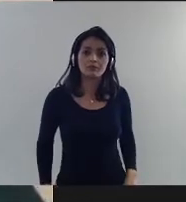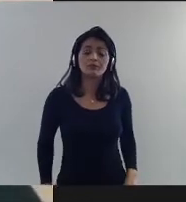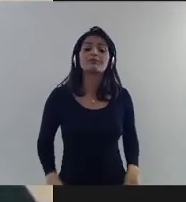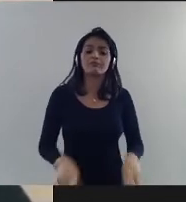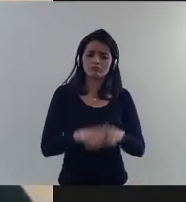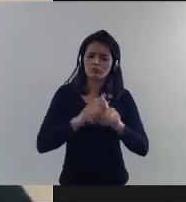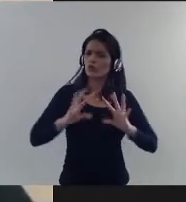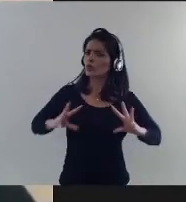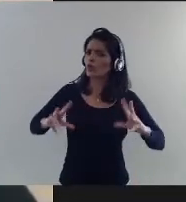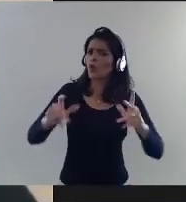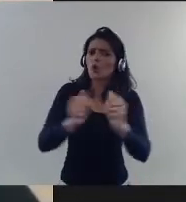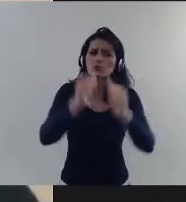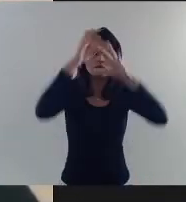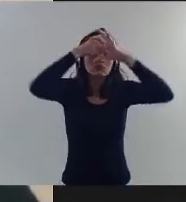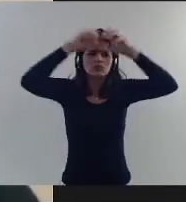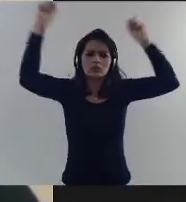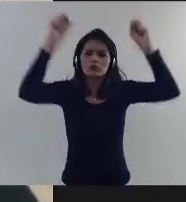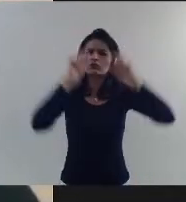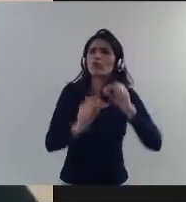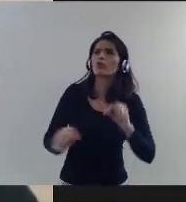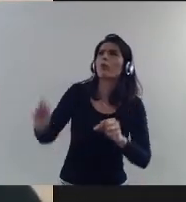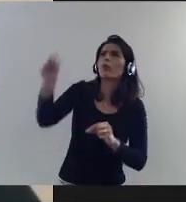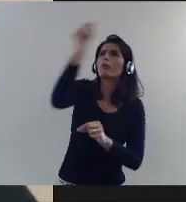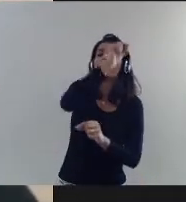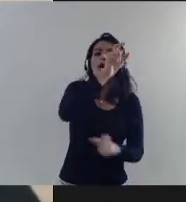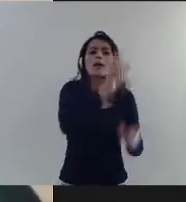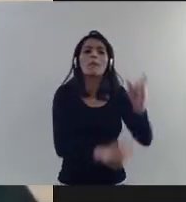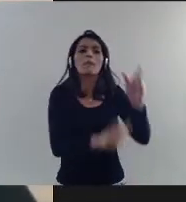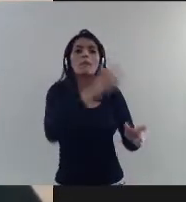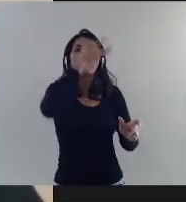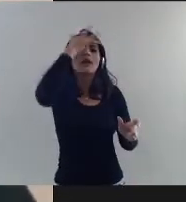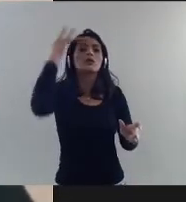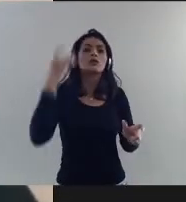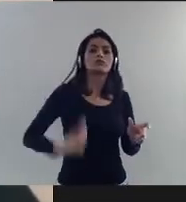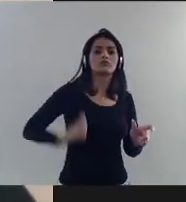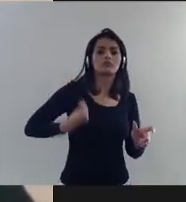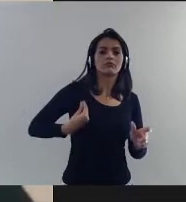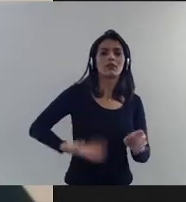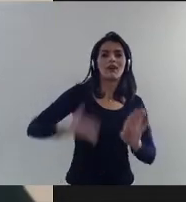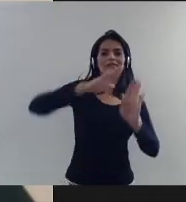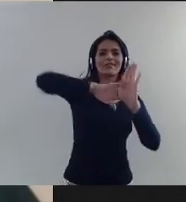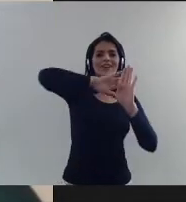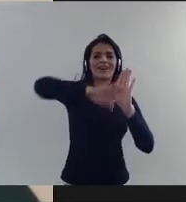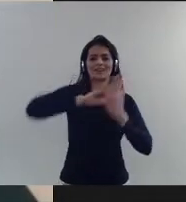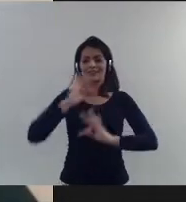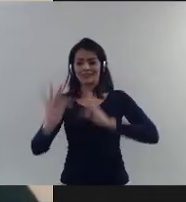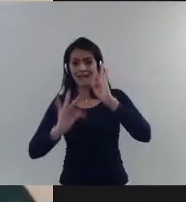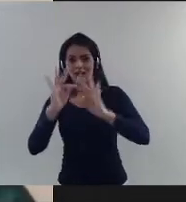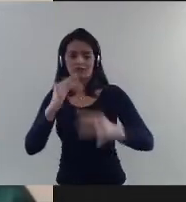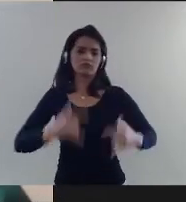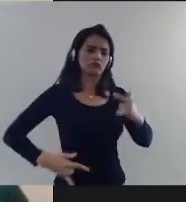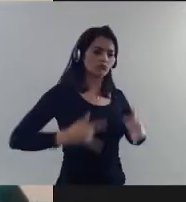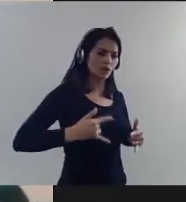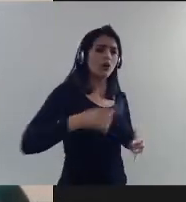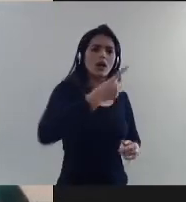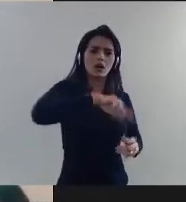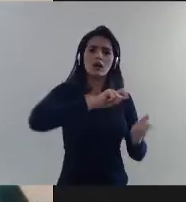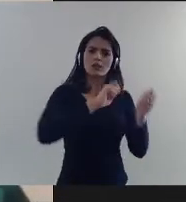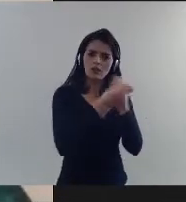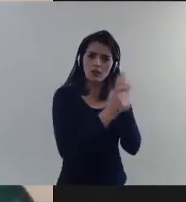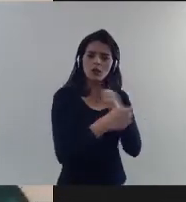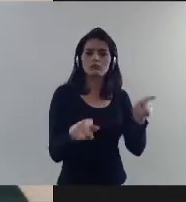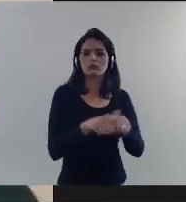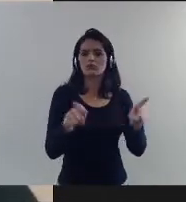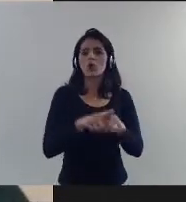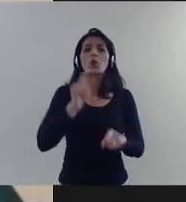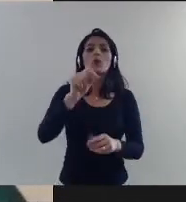de todos eles, as pessoas físicas que compõem atrás dessas tecnologias, também se adequarem àquilo que